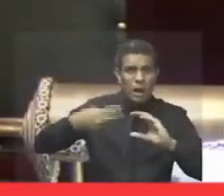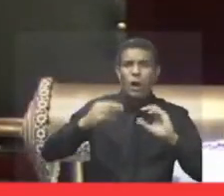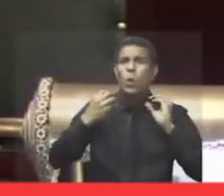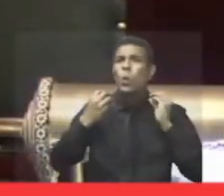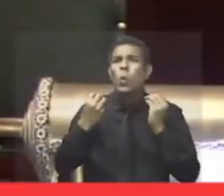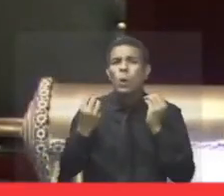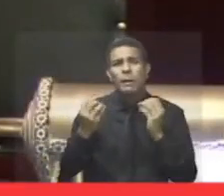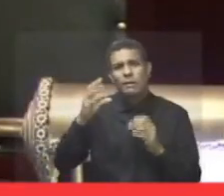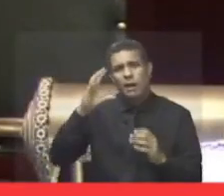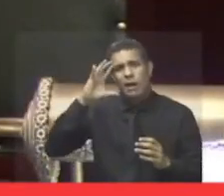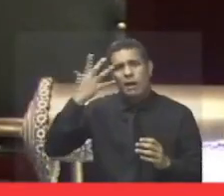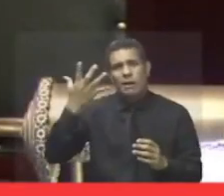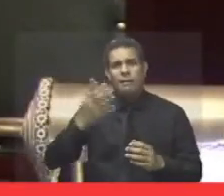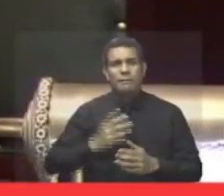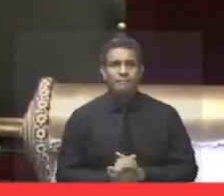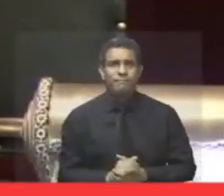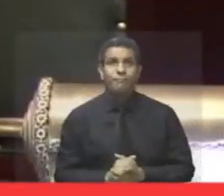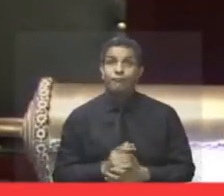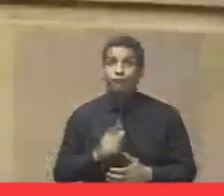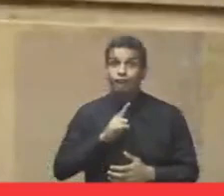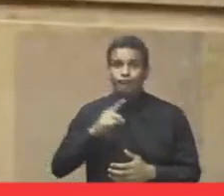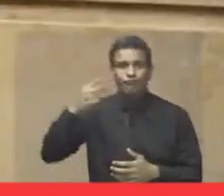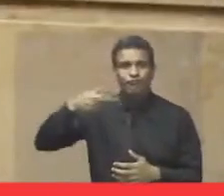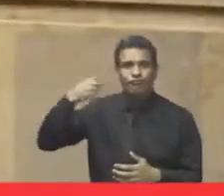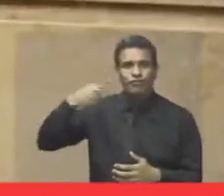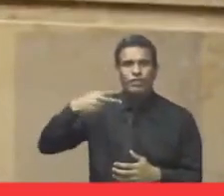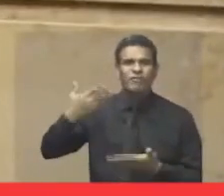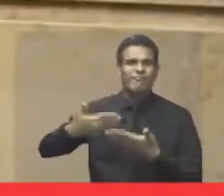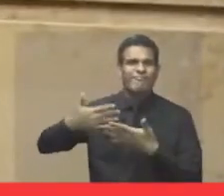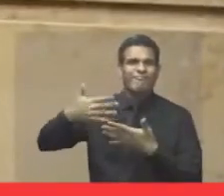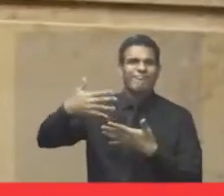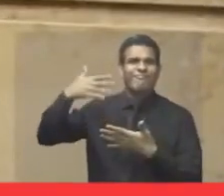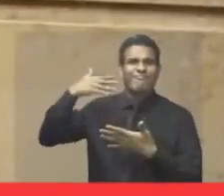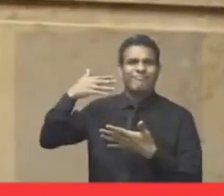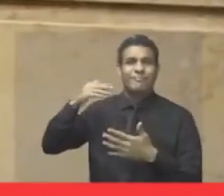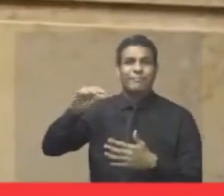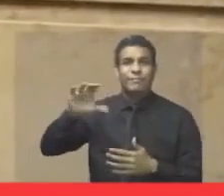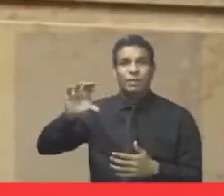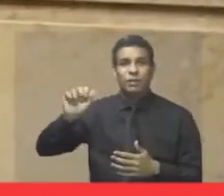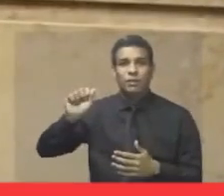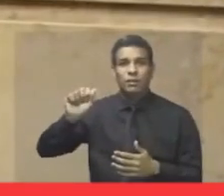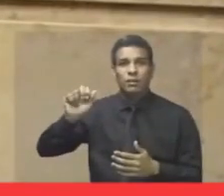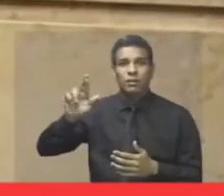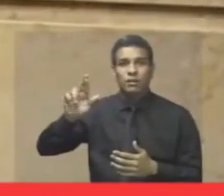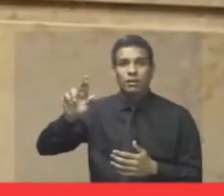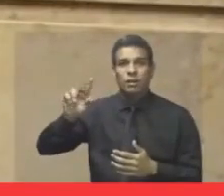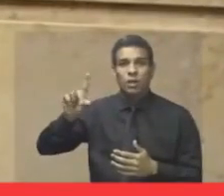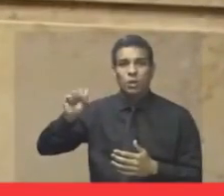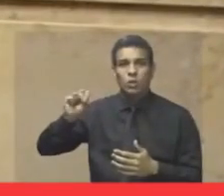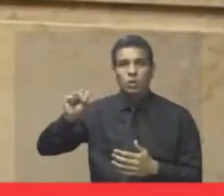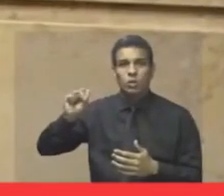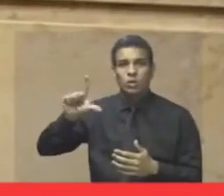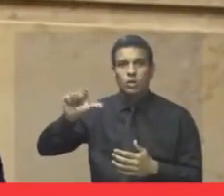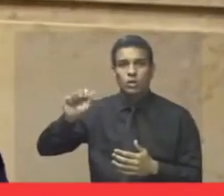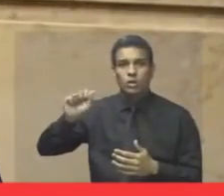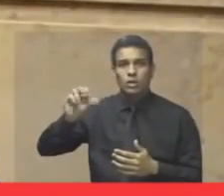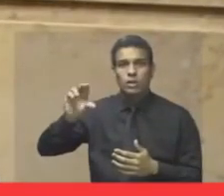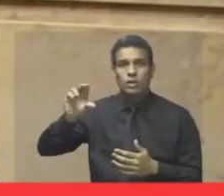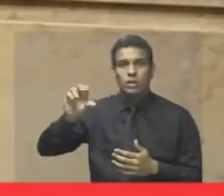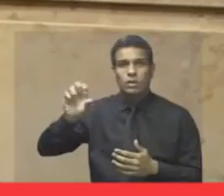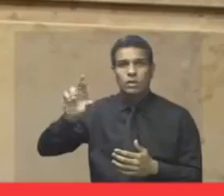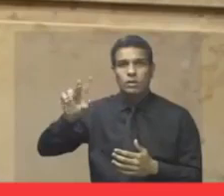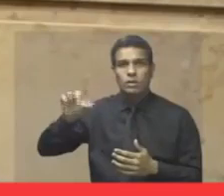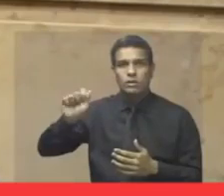Municipal já houve um vereador Carlos Lacerda, que renunciou ao